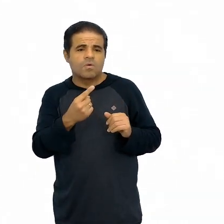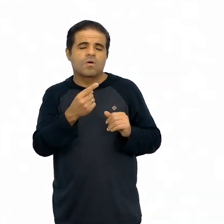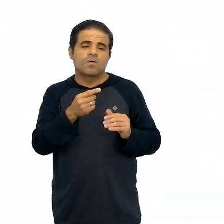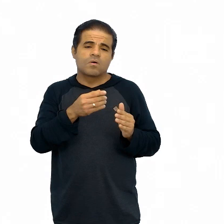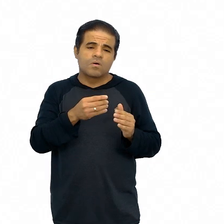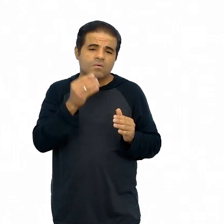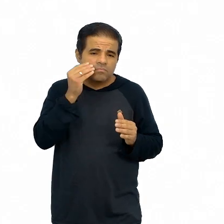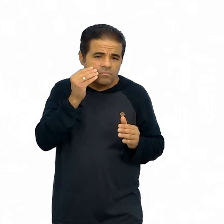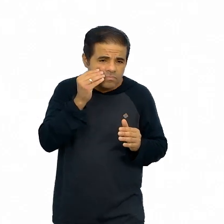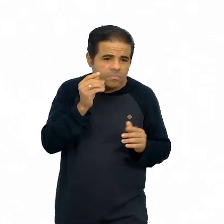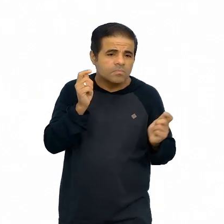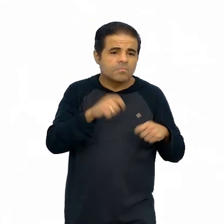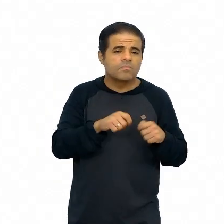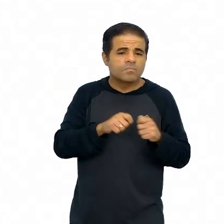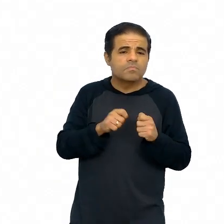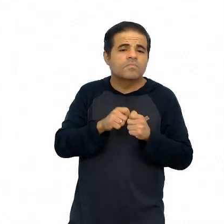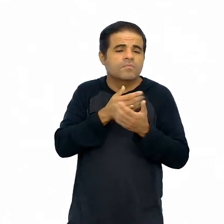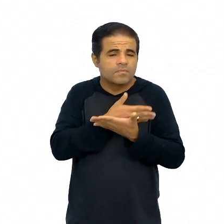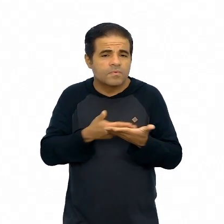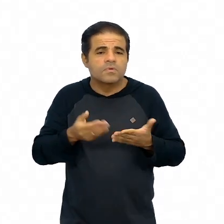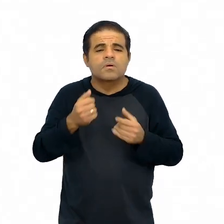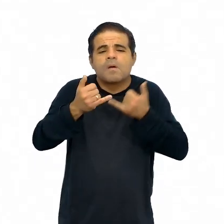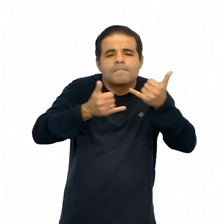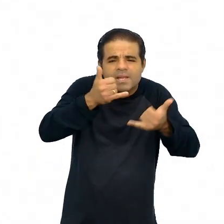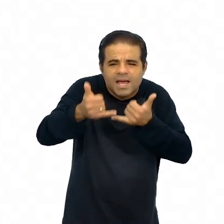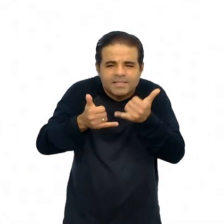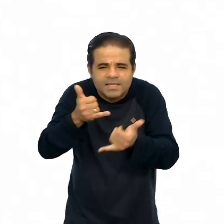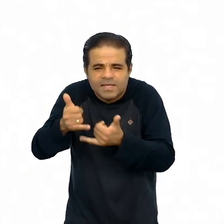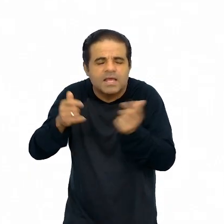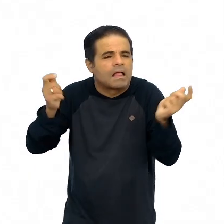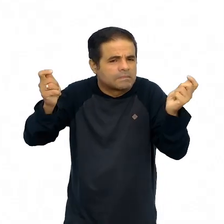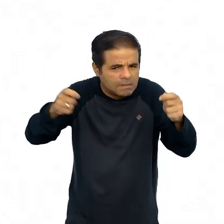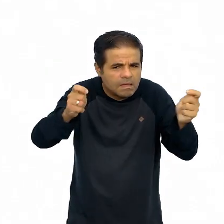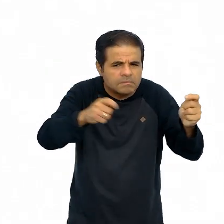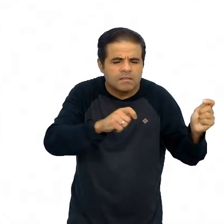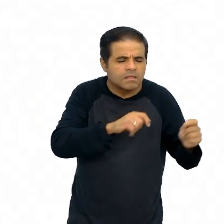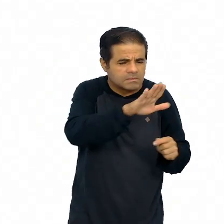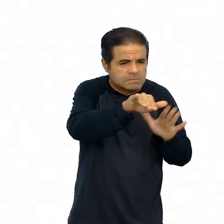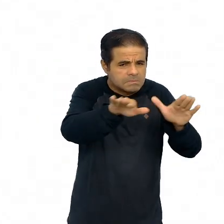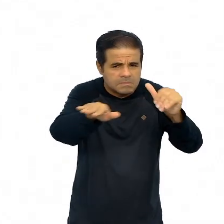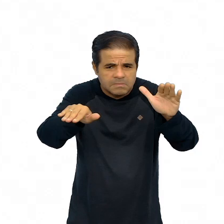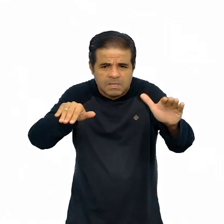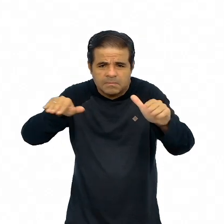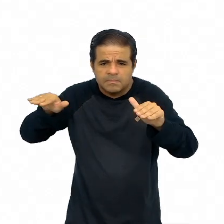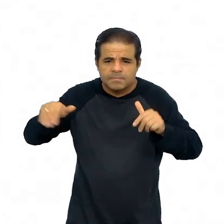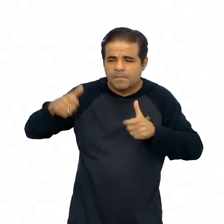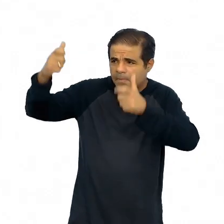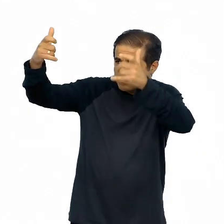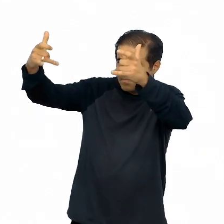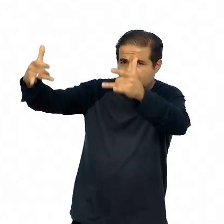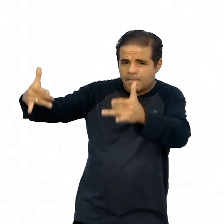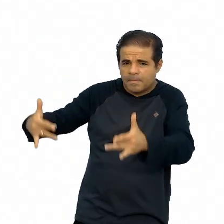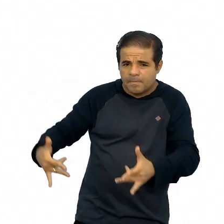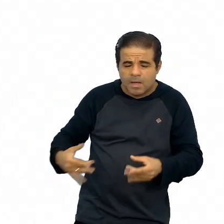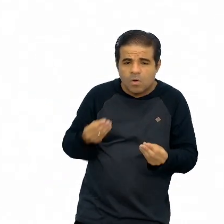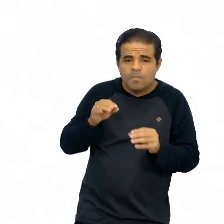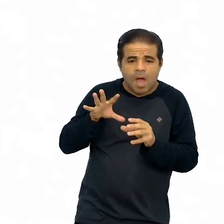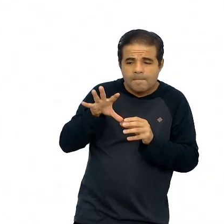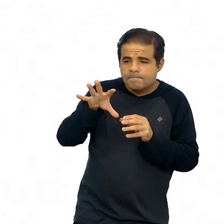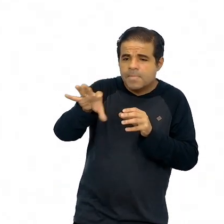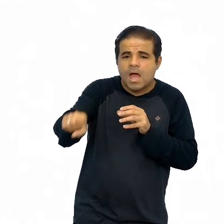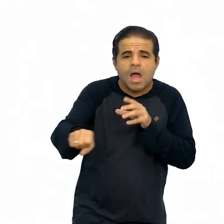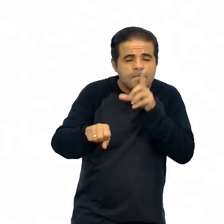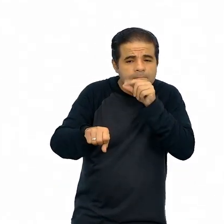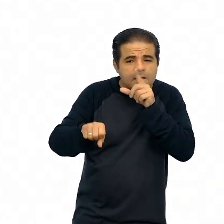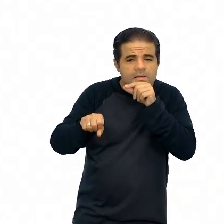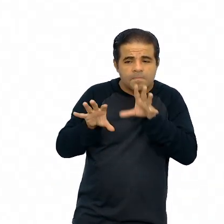pode fazer aí uma brincadeira com essa questão de quem chega primeiro para pegar o pão. Aí tem a